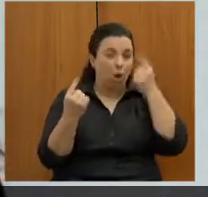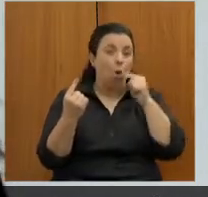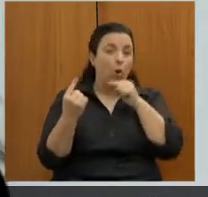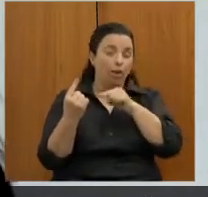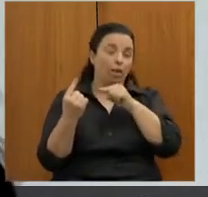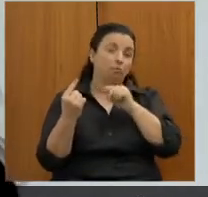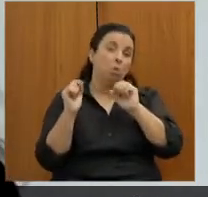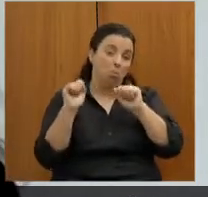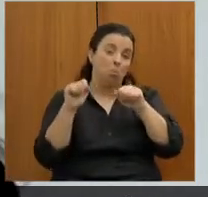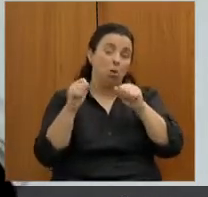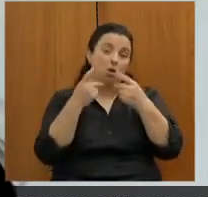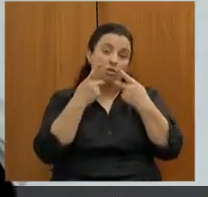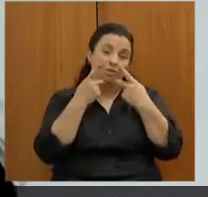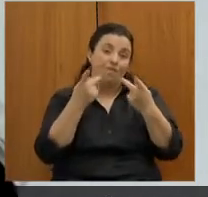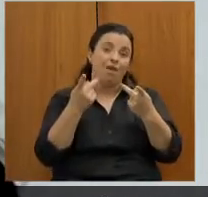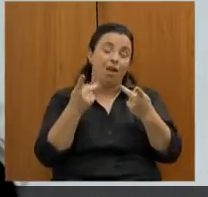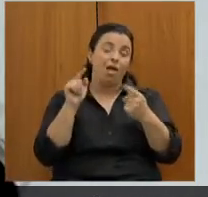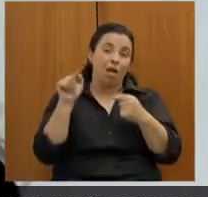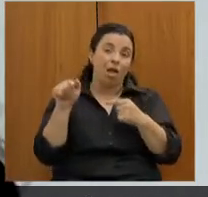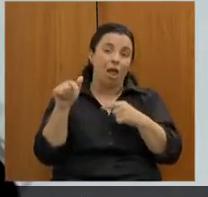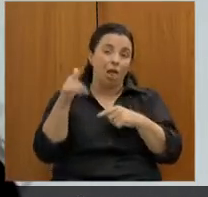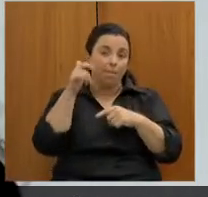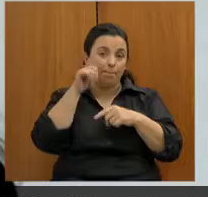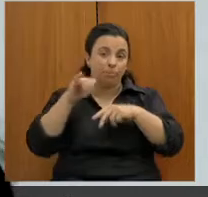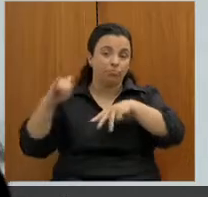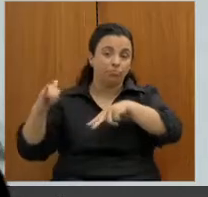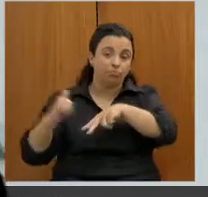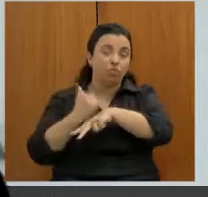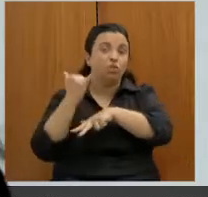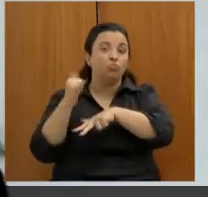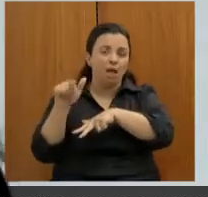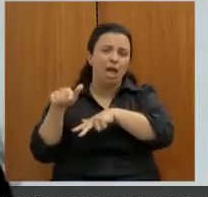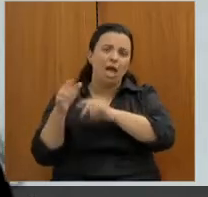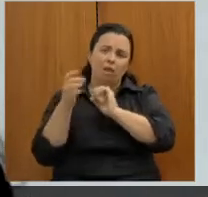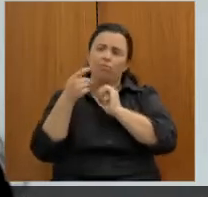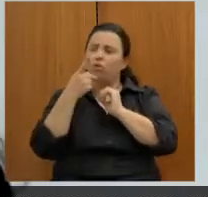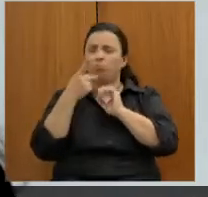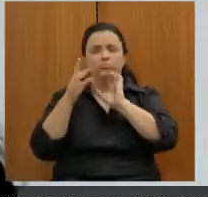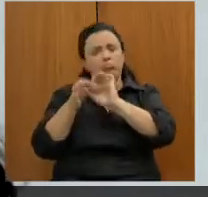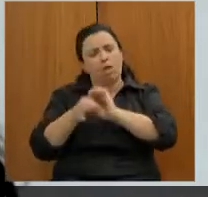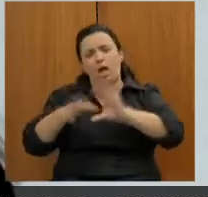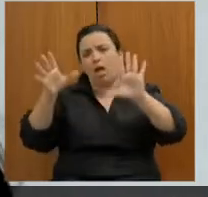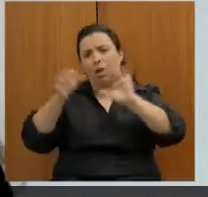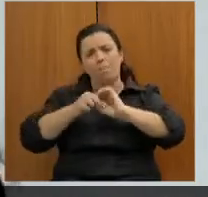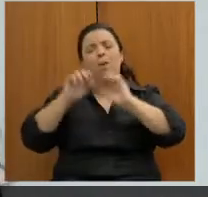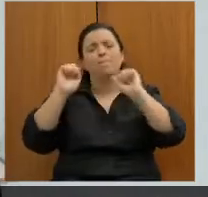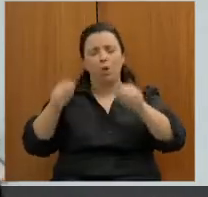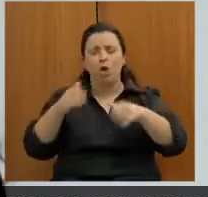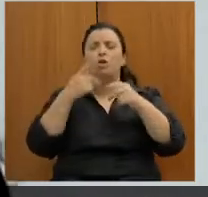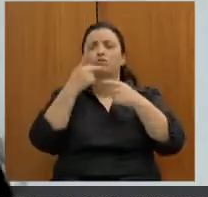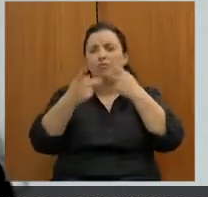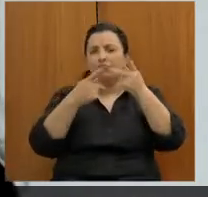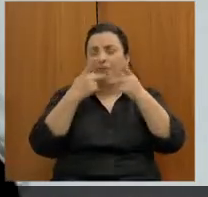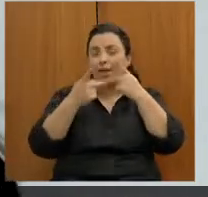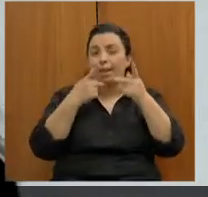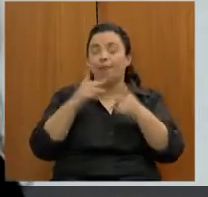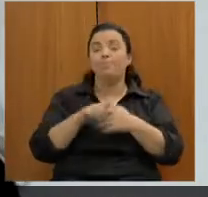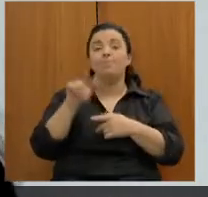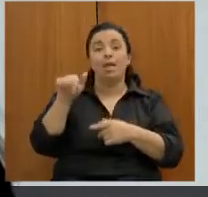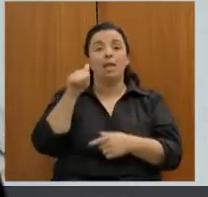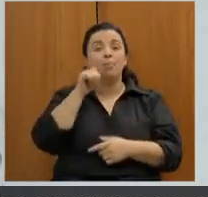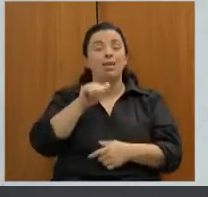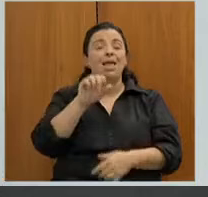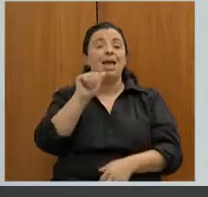mencionar porque a vítima ela deixou virar público né gente fez da voz ela público que a Alana